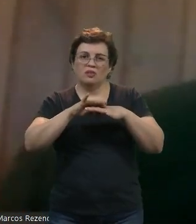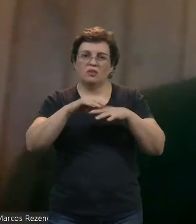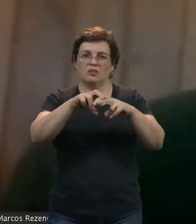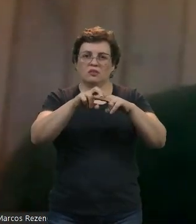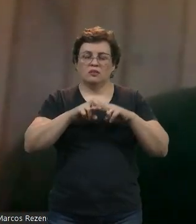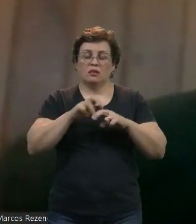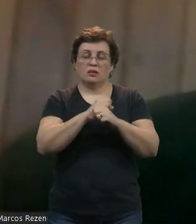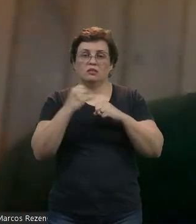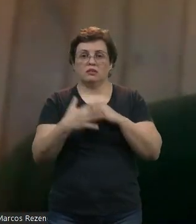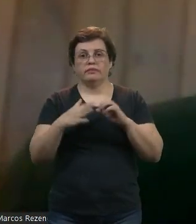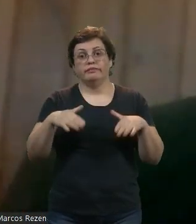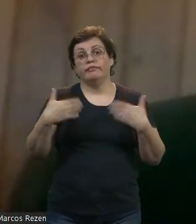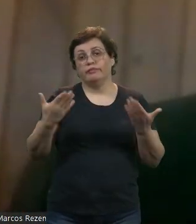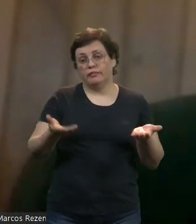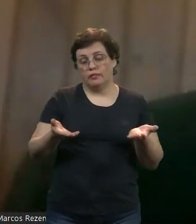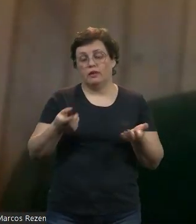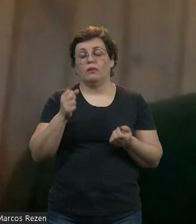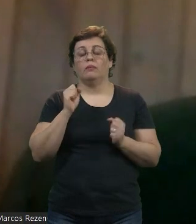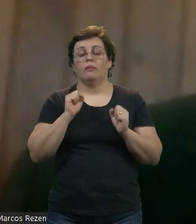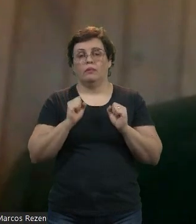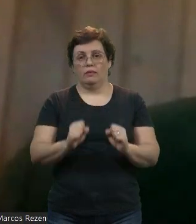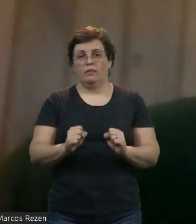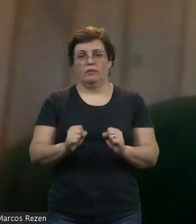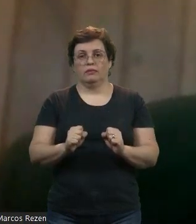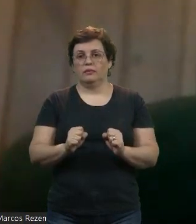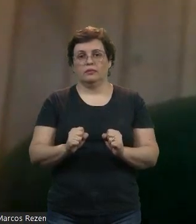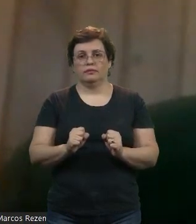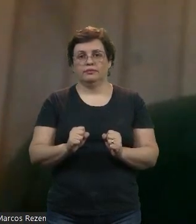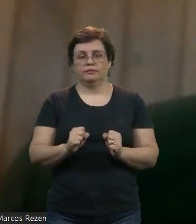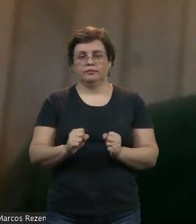aí haveria a possibilidade